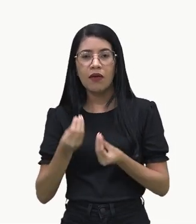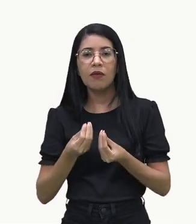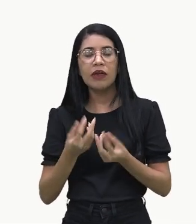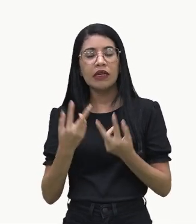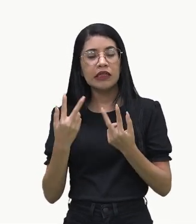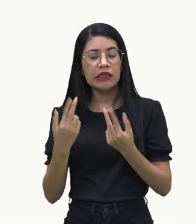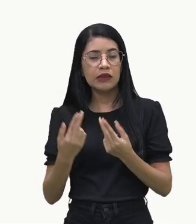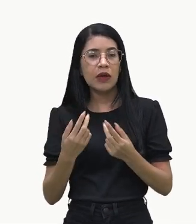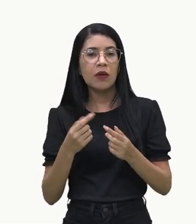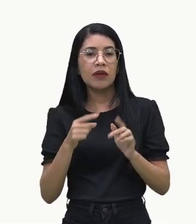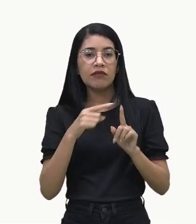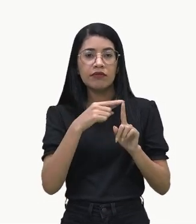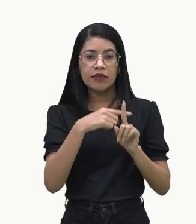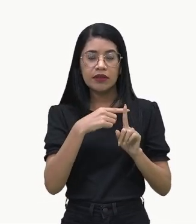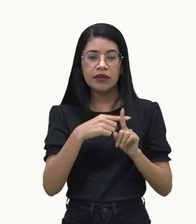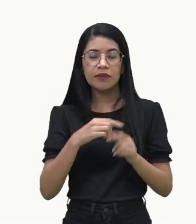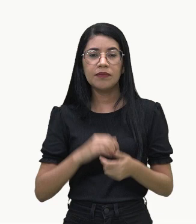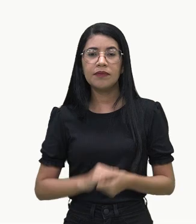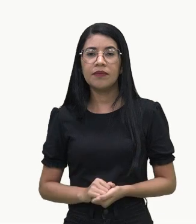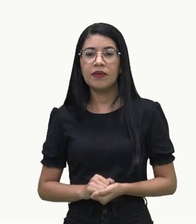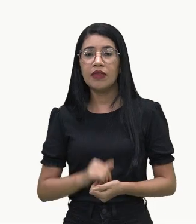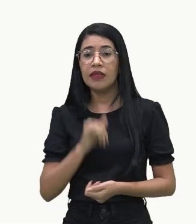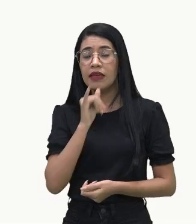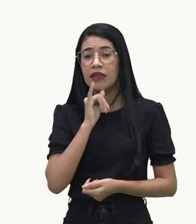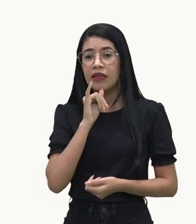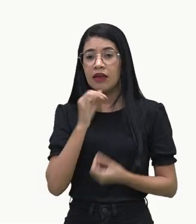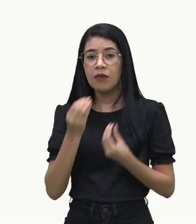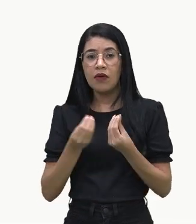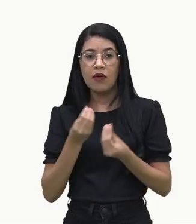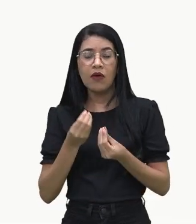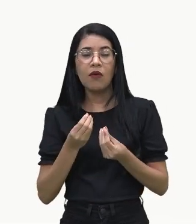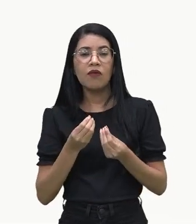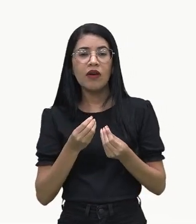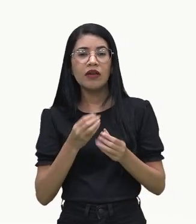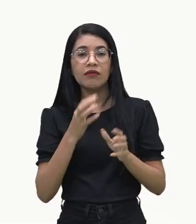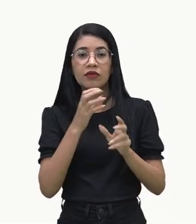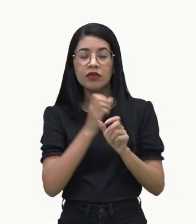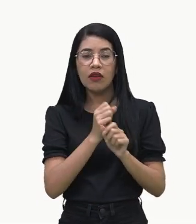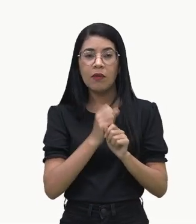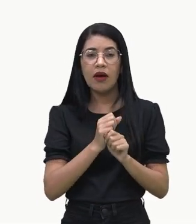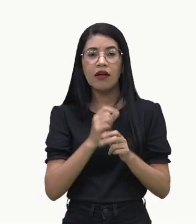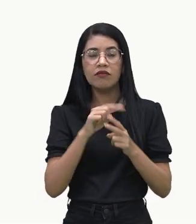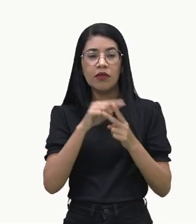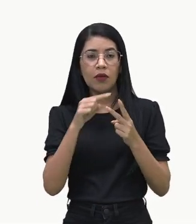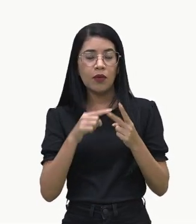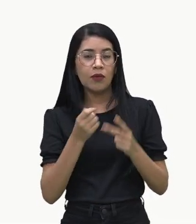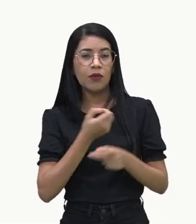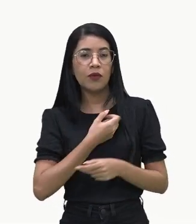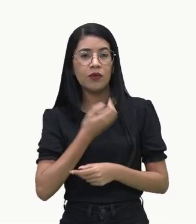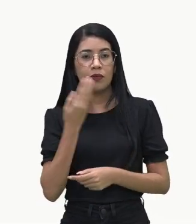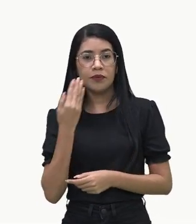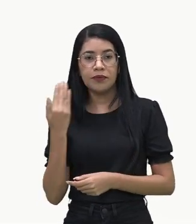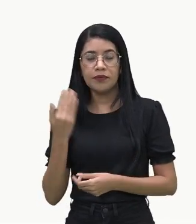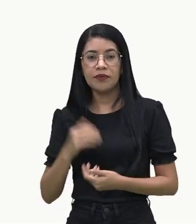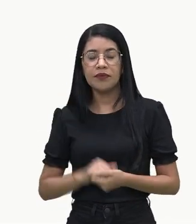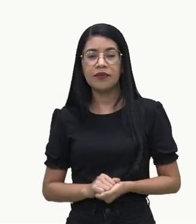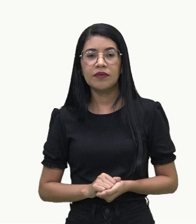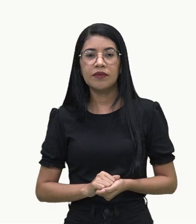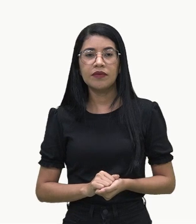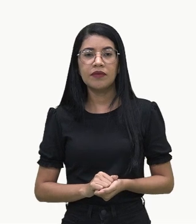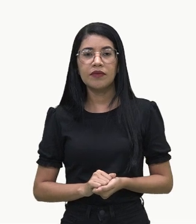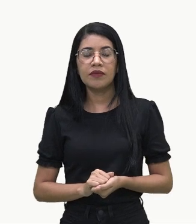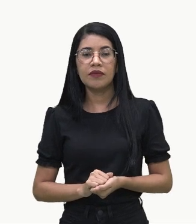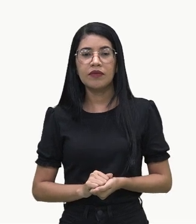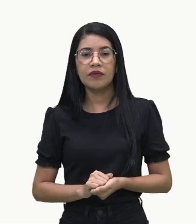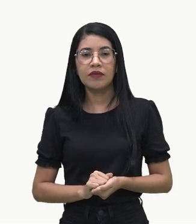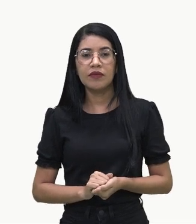na adição. Veja, por exemplo, como efetuar esses dois números aí. Vamos aí, queridos, de novo,